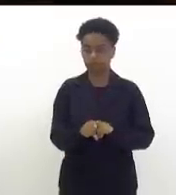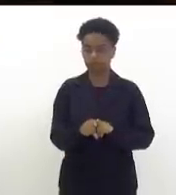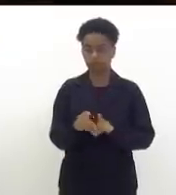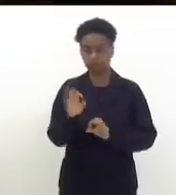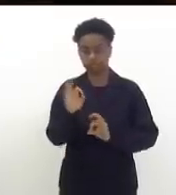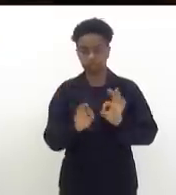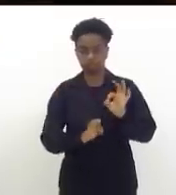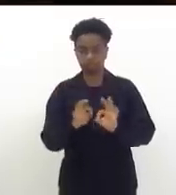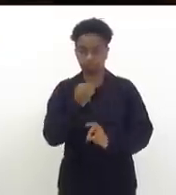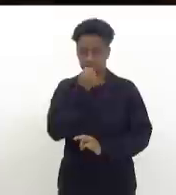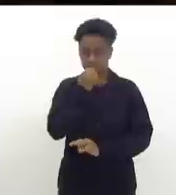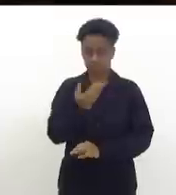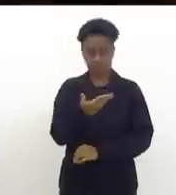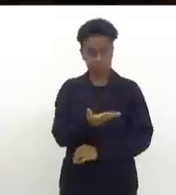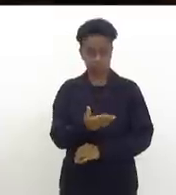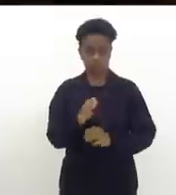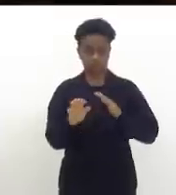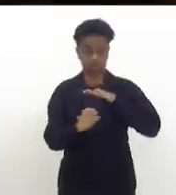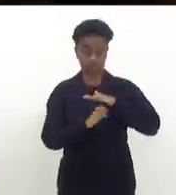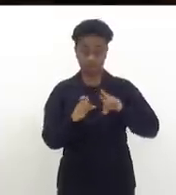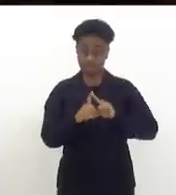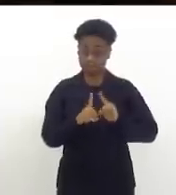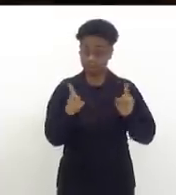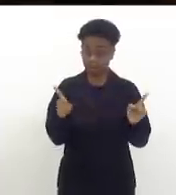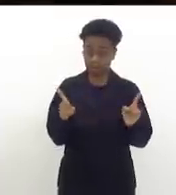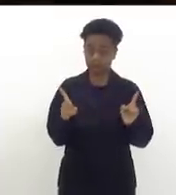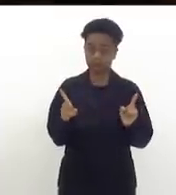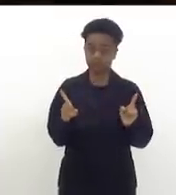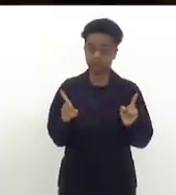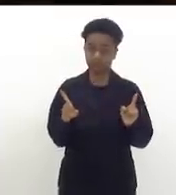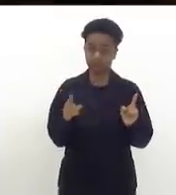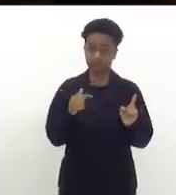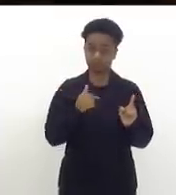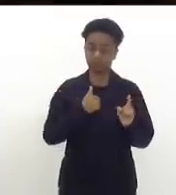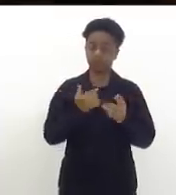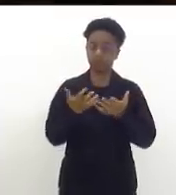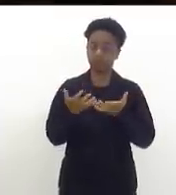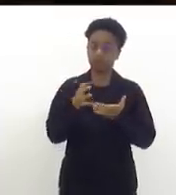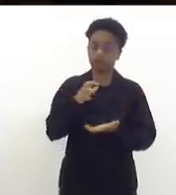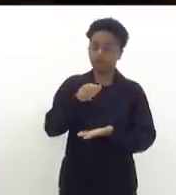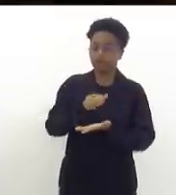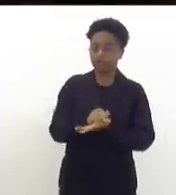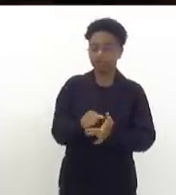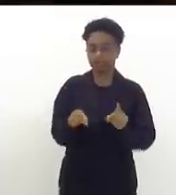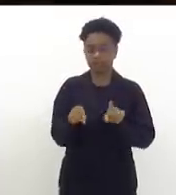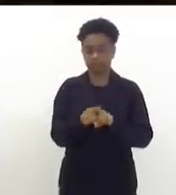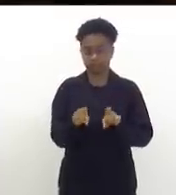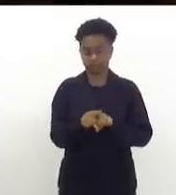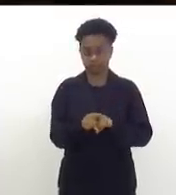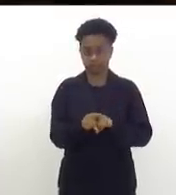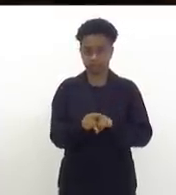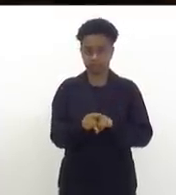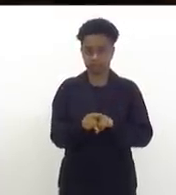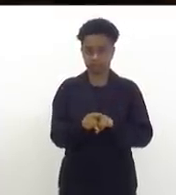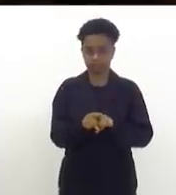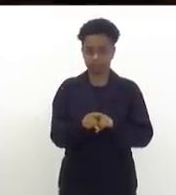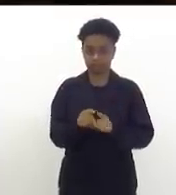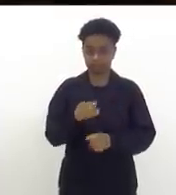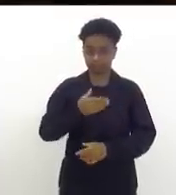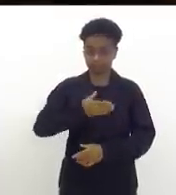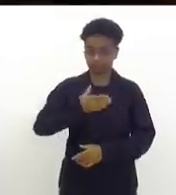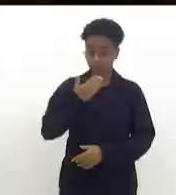a Cedae mas eu gostaria de deixar registrado o meu pedido